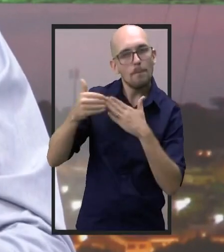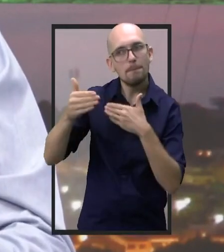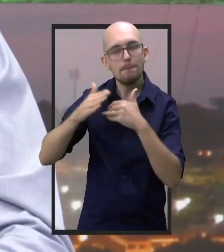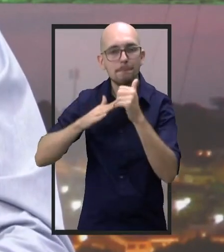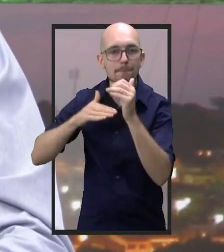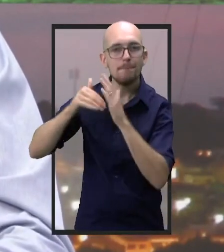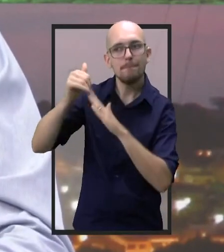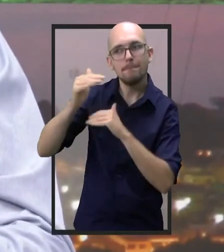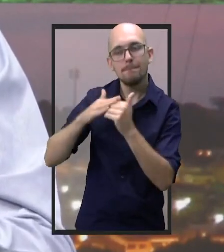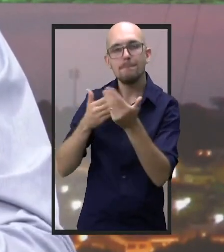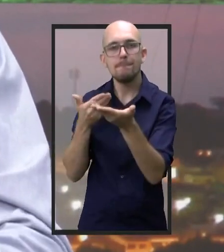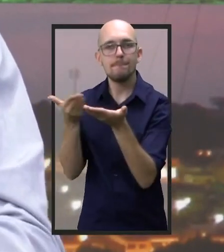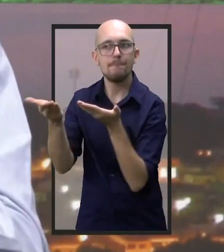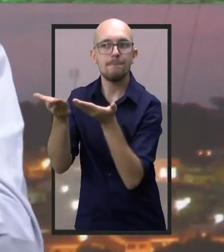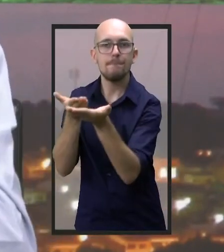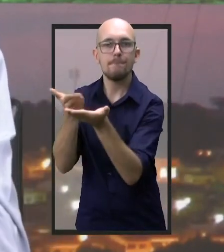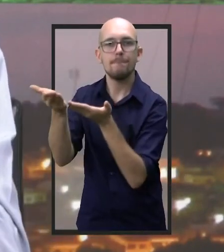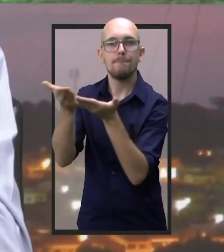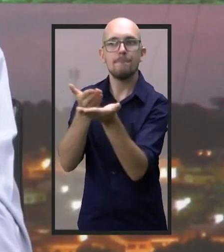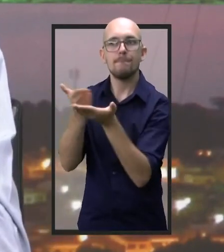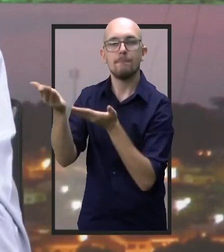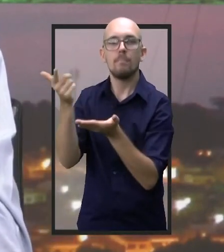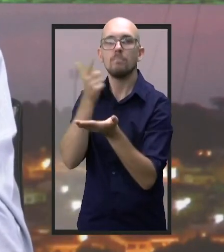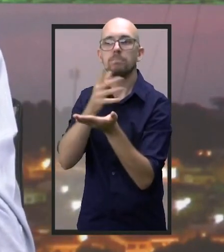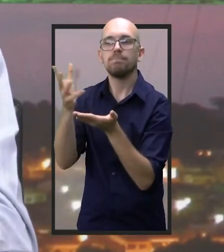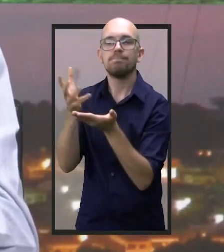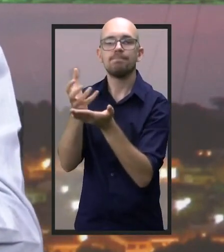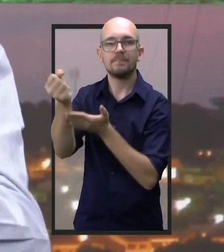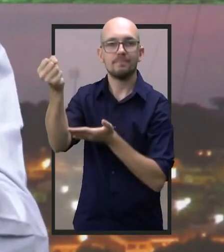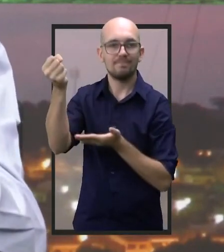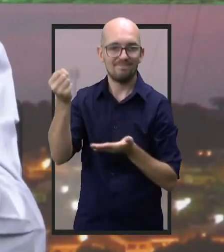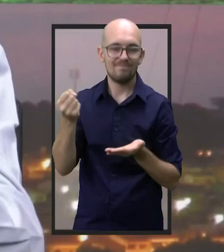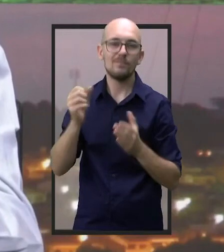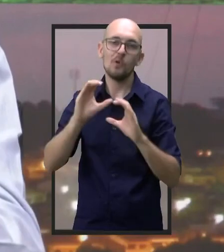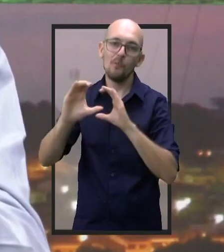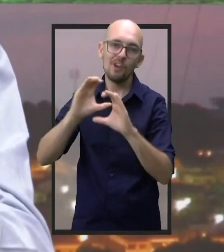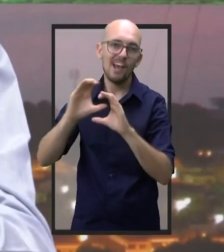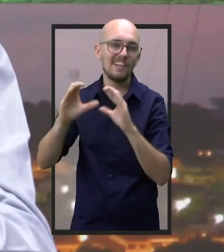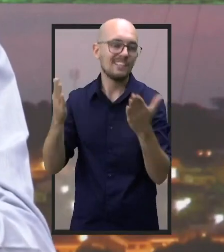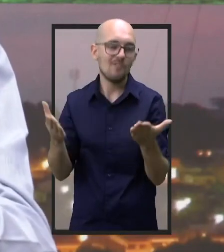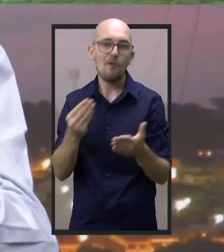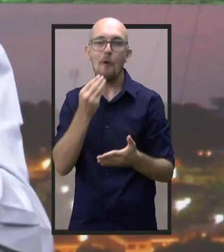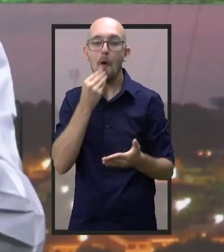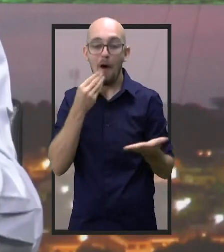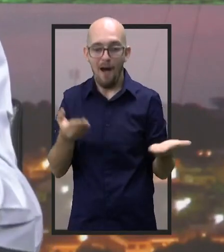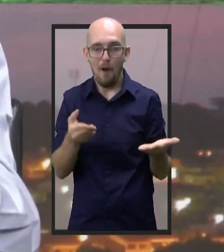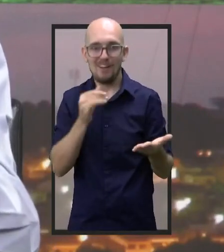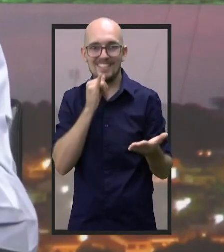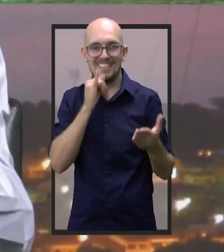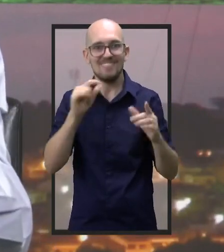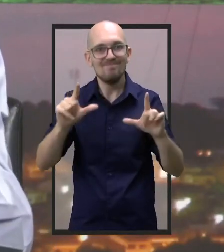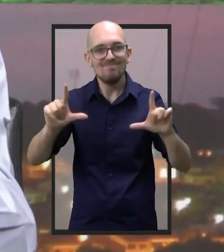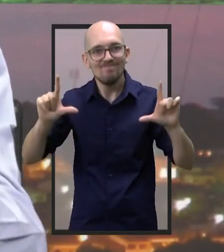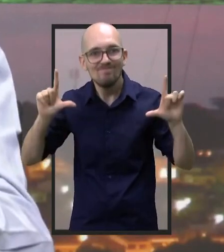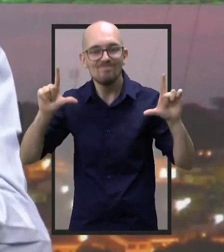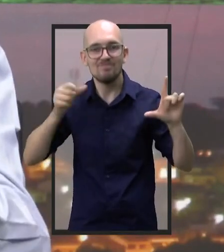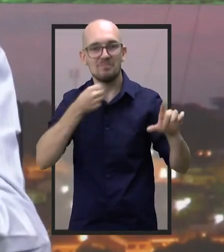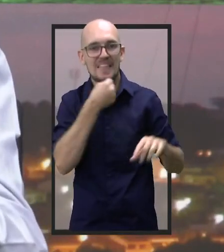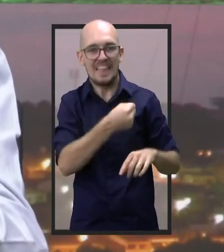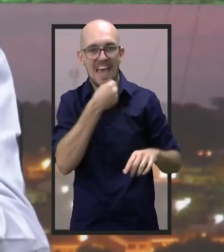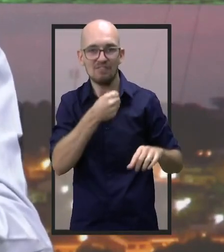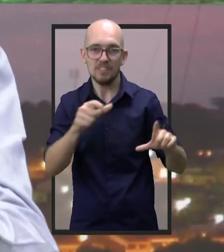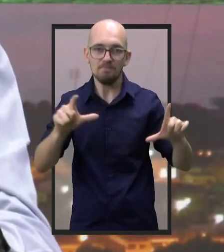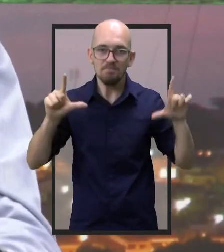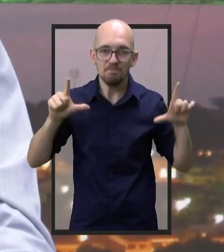É um trabalho de comunicação que começa nesse momento. Não é? Essa oportunidade que vocês estão nos dando de comunicar com você, que é da